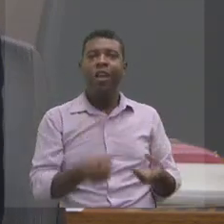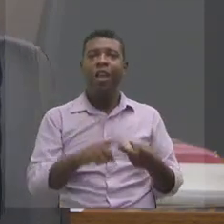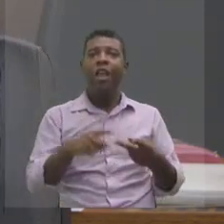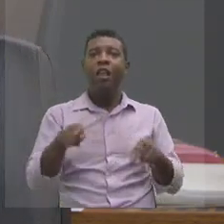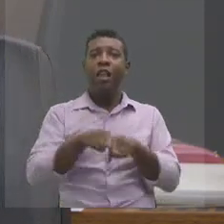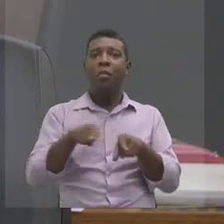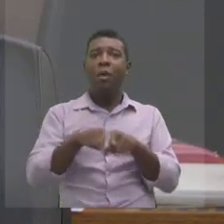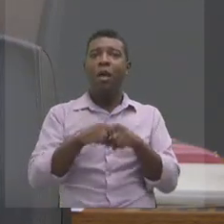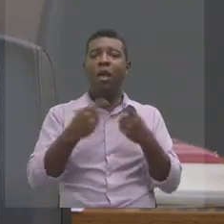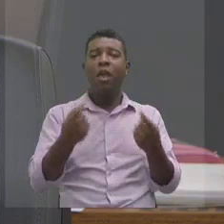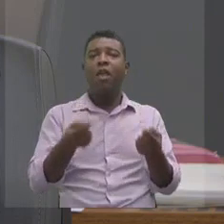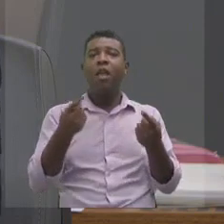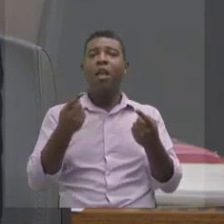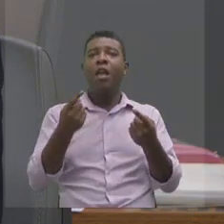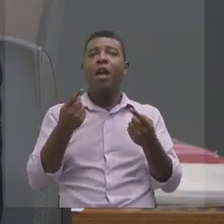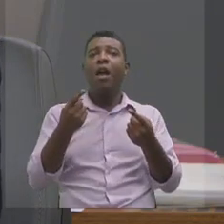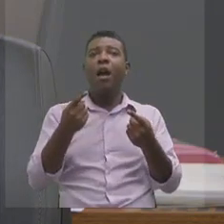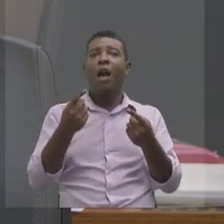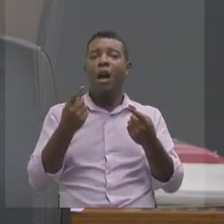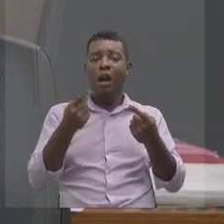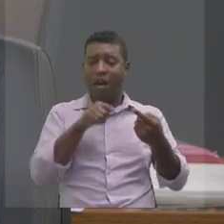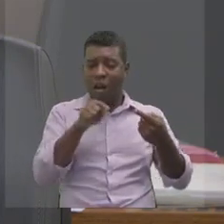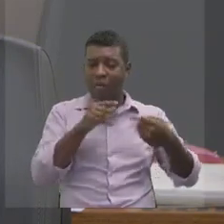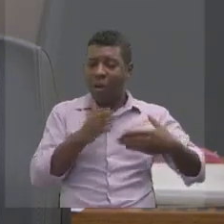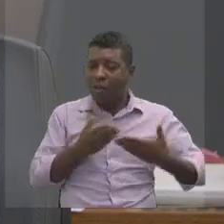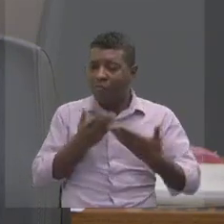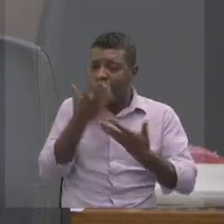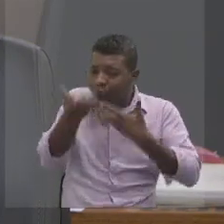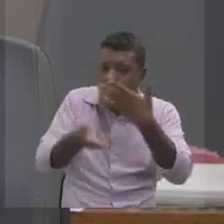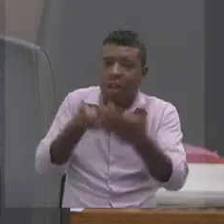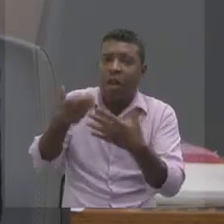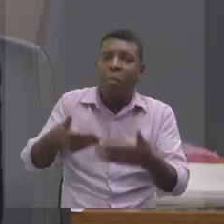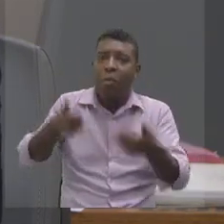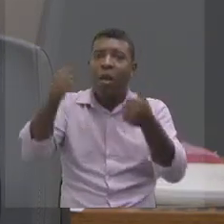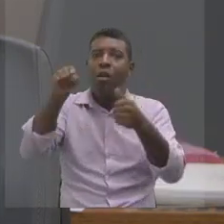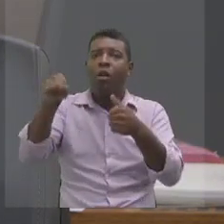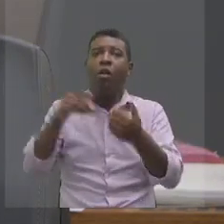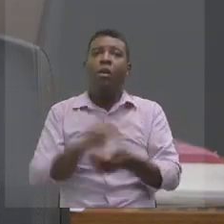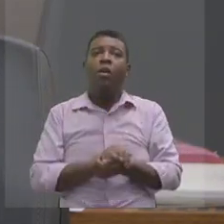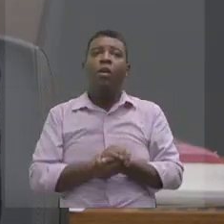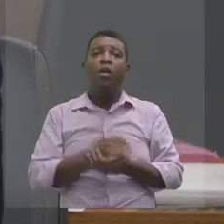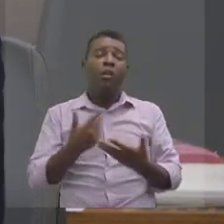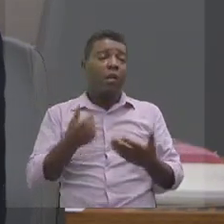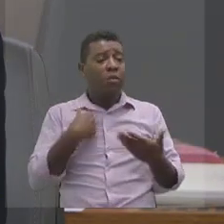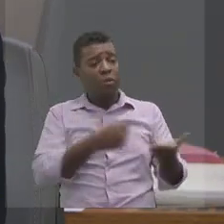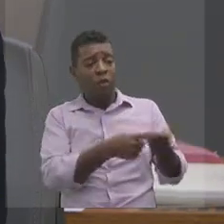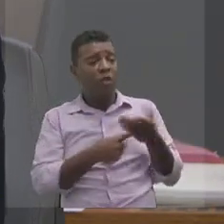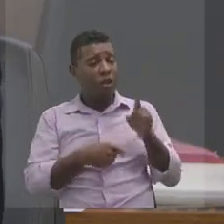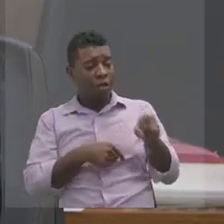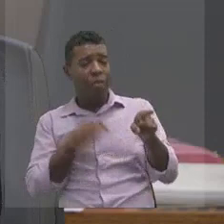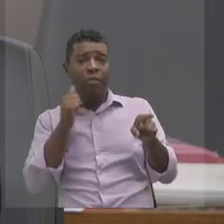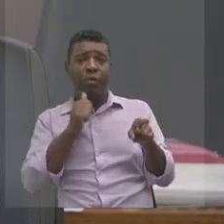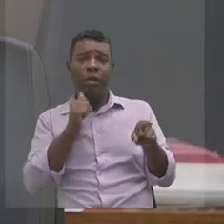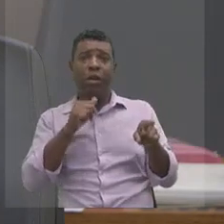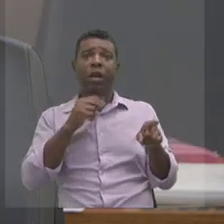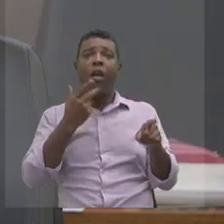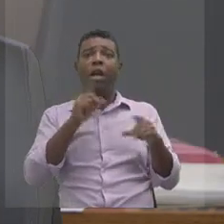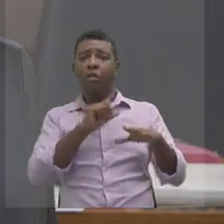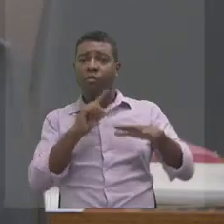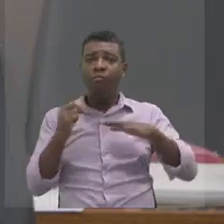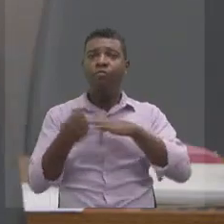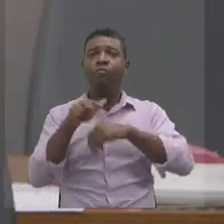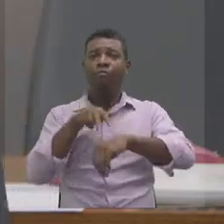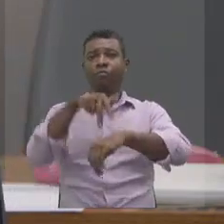é a nossa população né E claro e convido que também a assembleia Deputado e a senhora que é é uma militante é supermeritório dessa